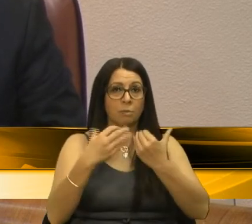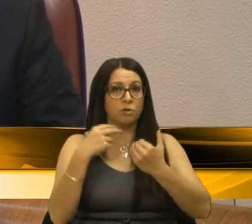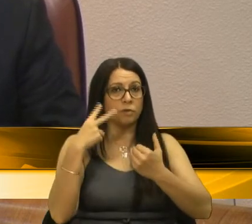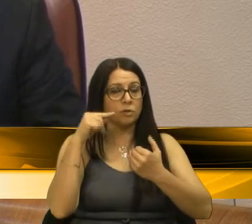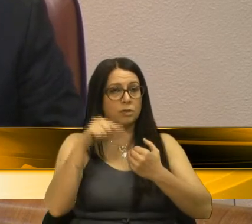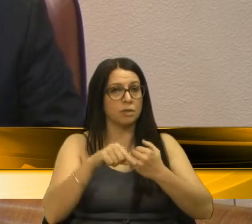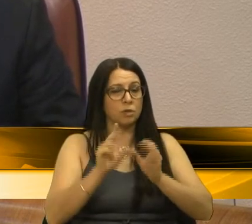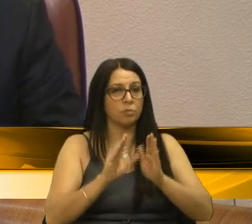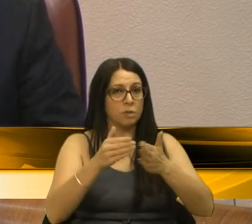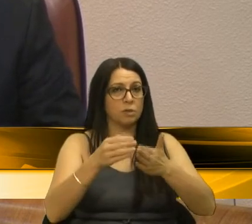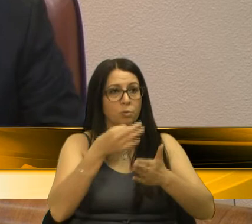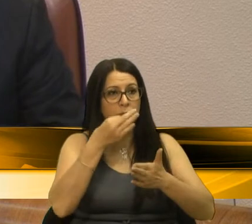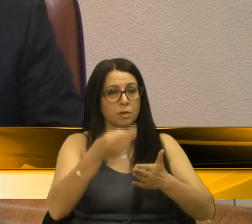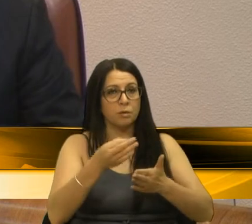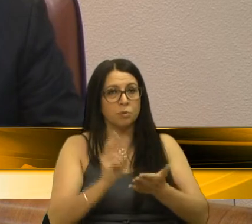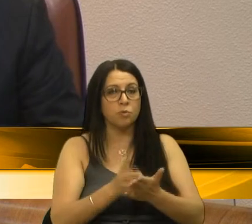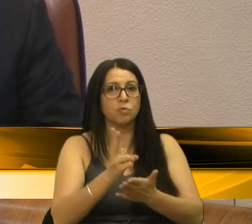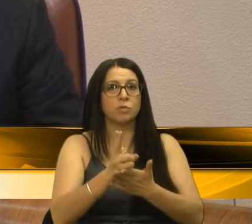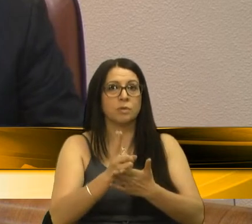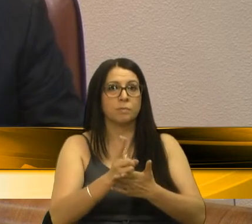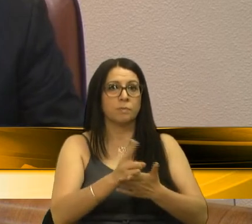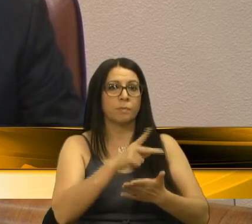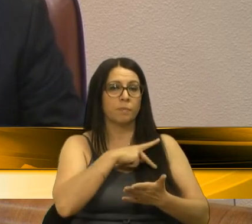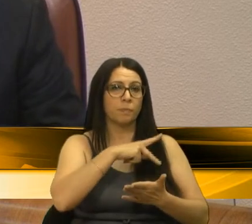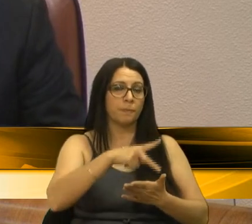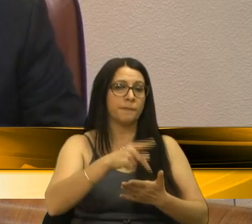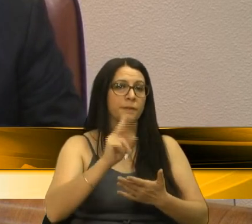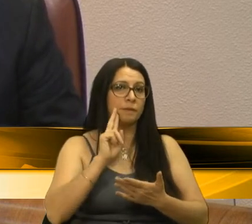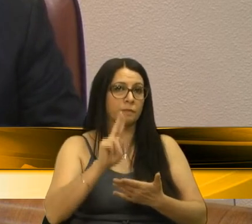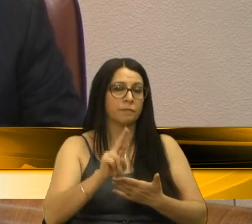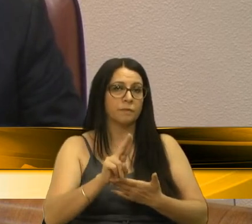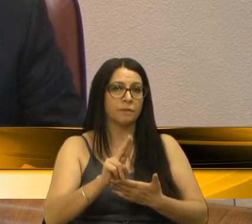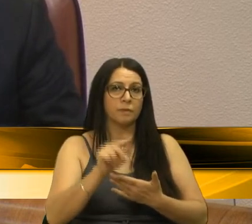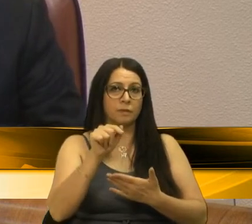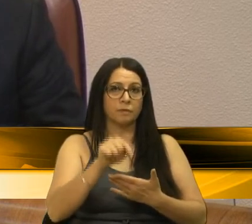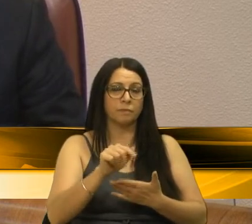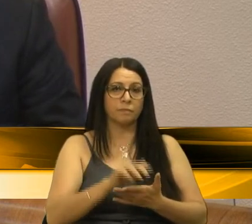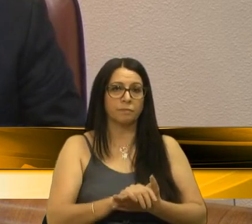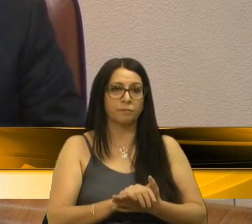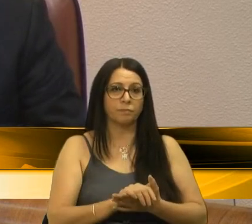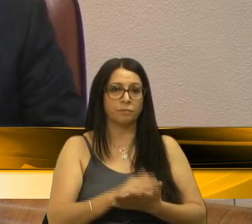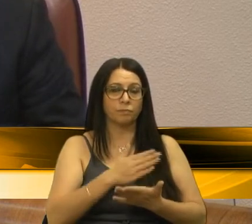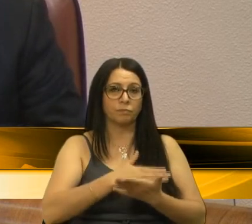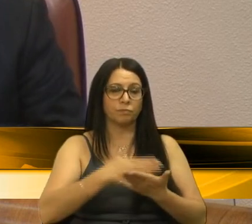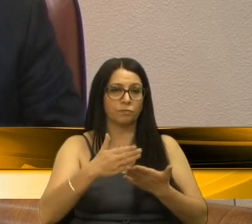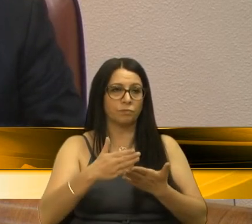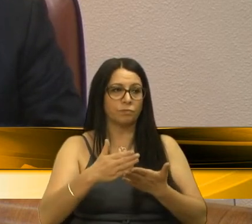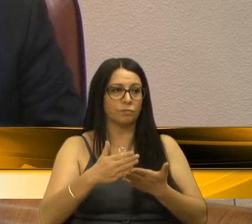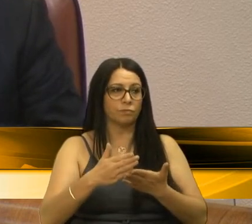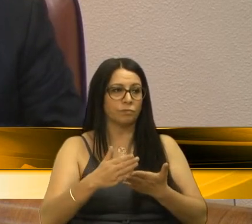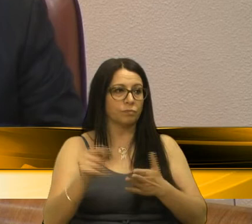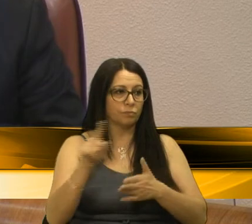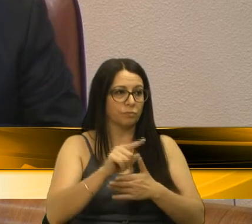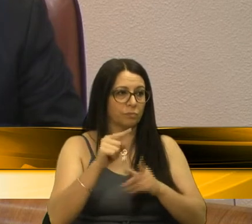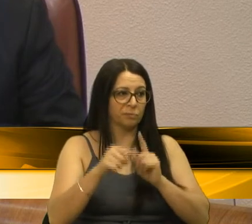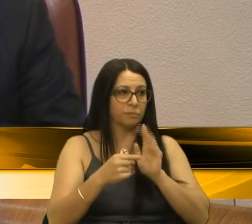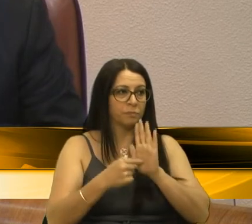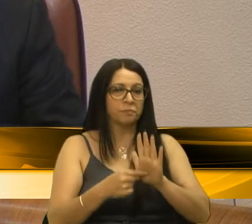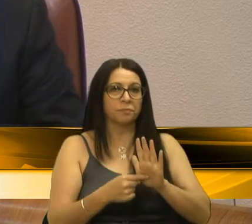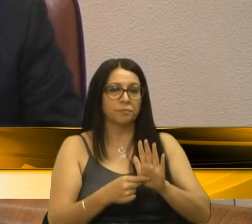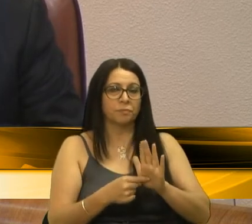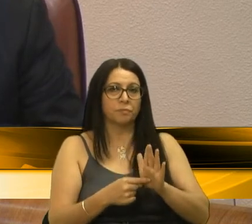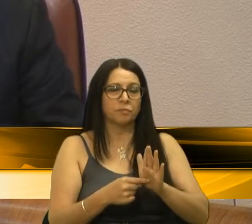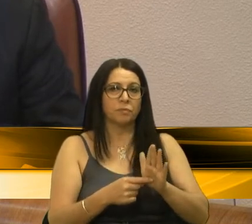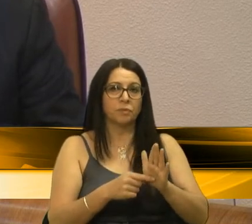a comissão opinar pelo prosseguimento, o presidente designará, desde logo, o início da instrução e determinará